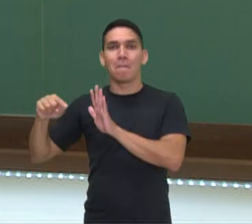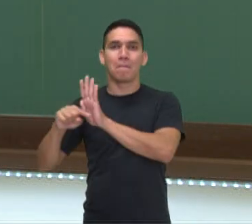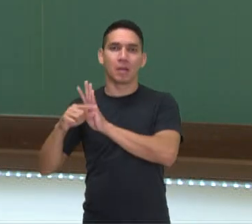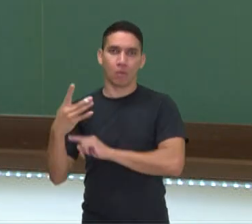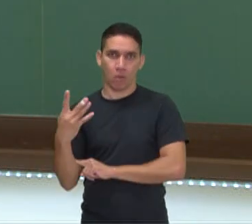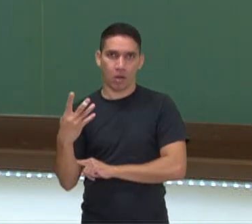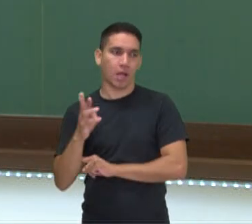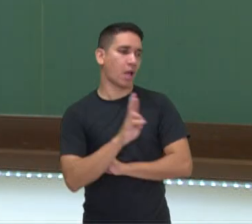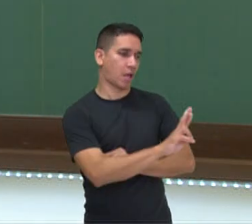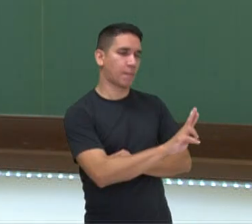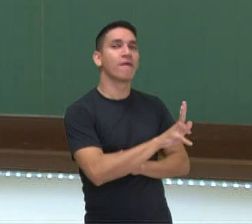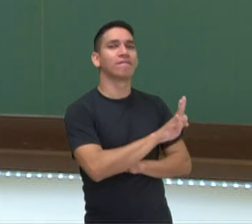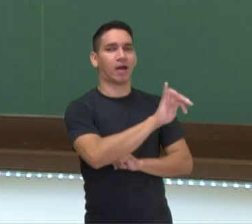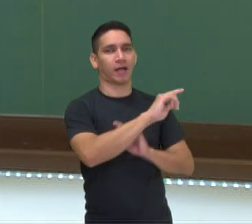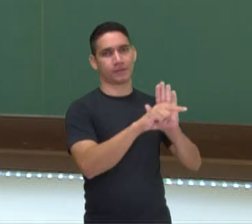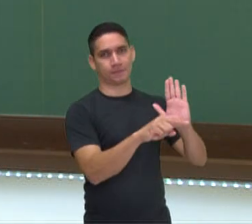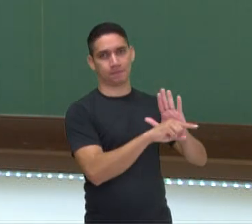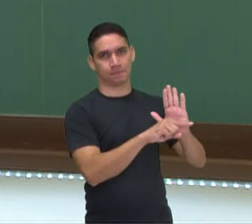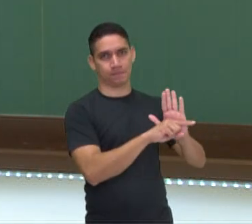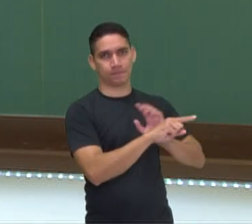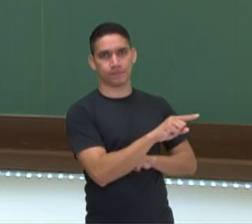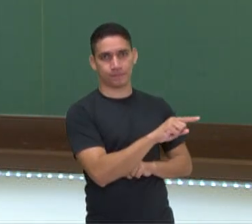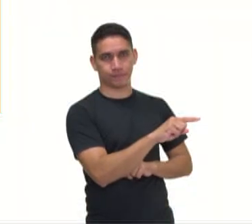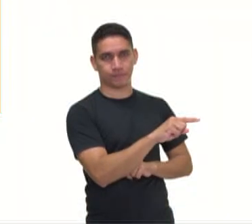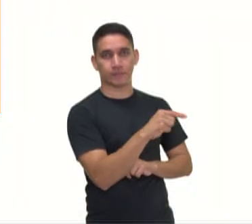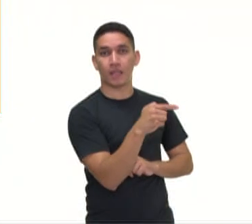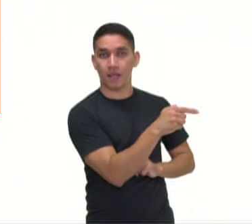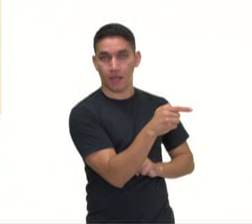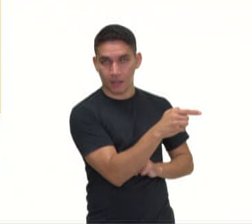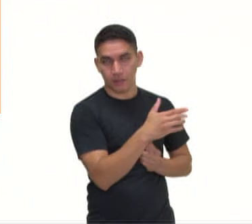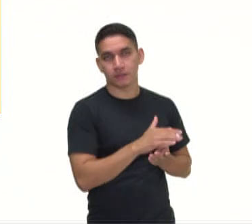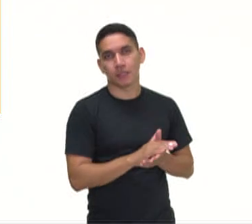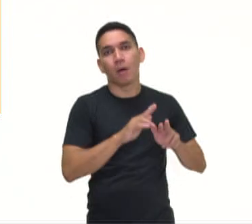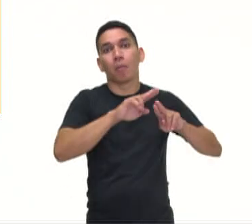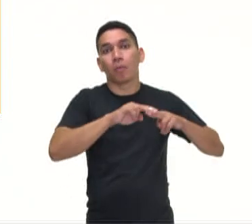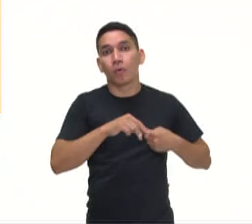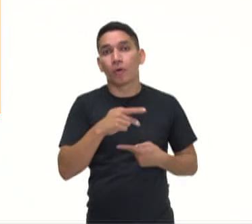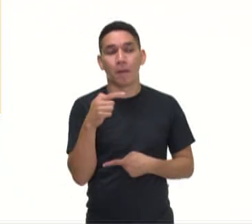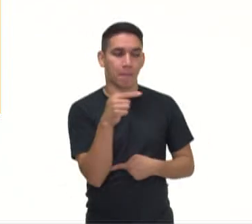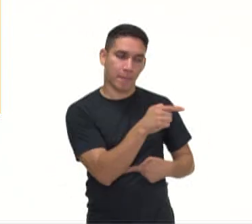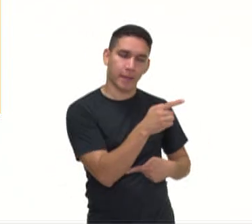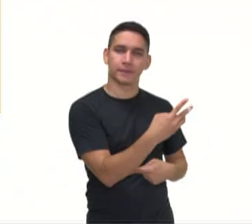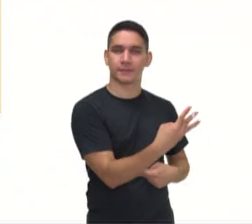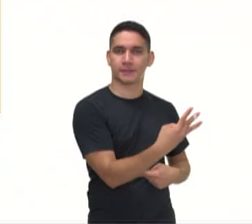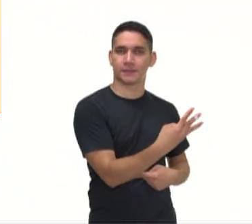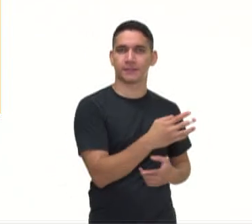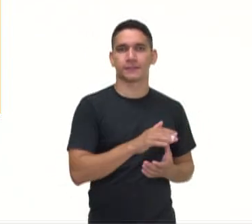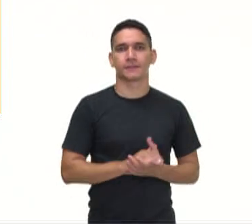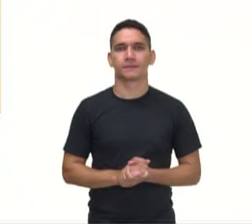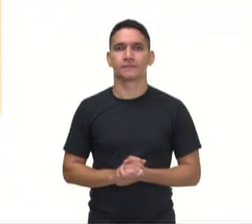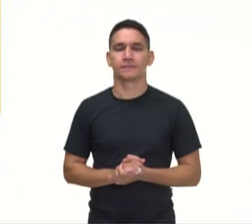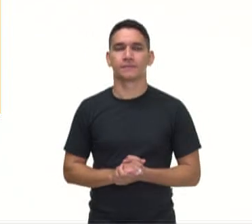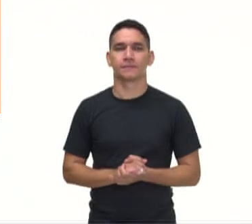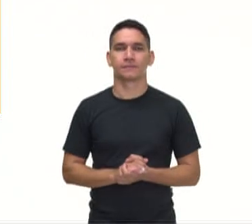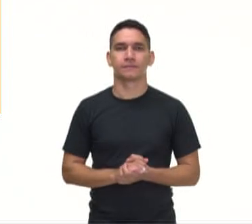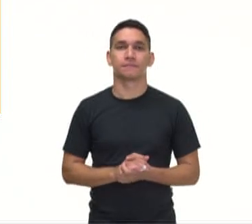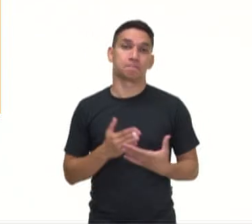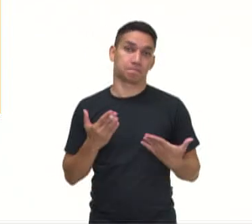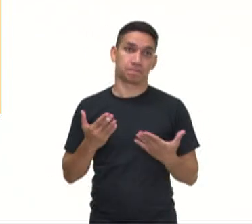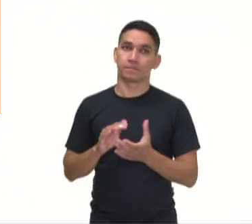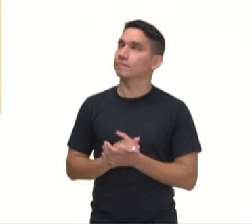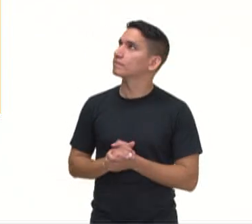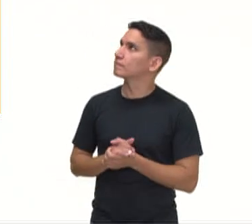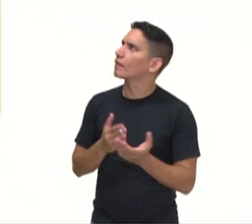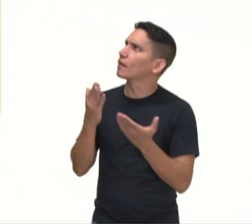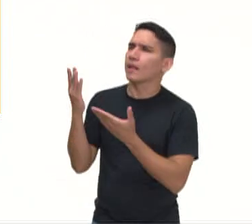eu sei que o meu resultado da soma vai ficar negativo. Então, resultado, menos 3. Bom,